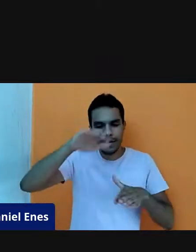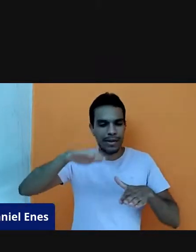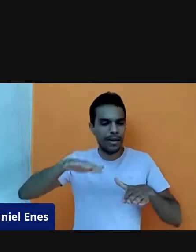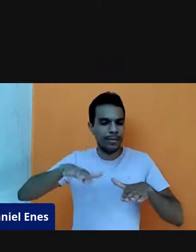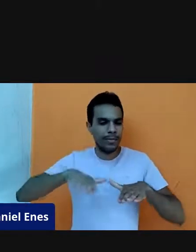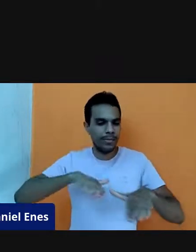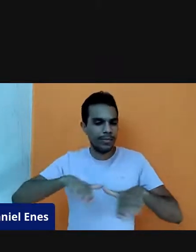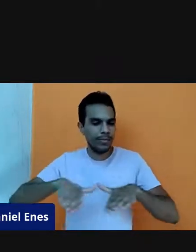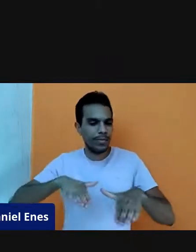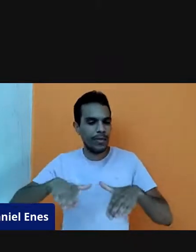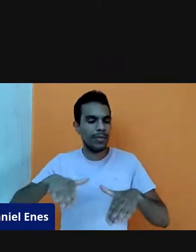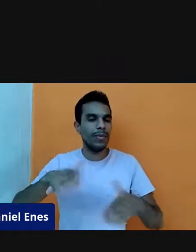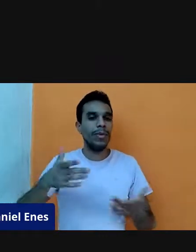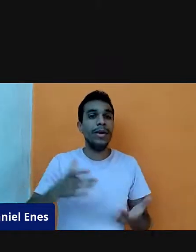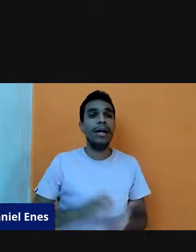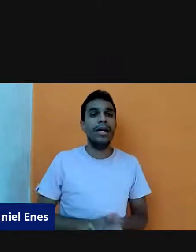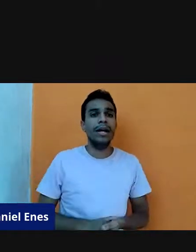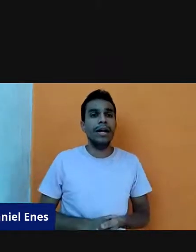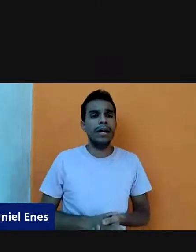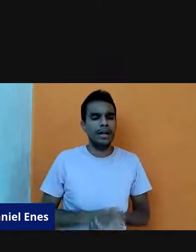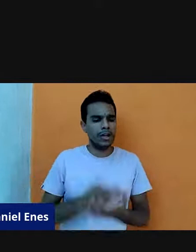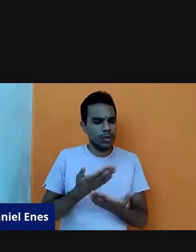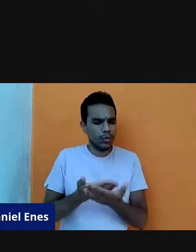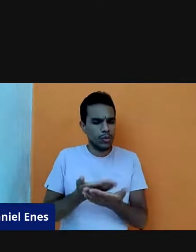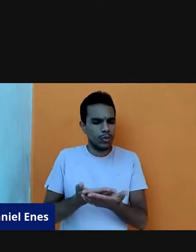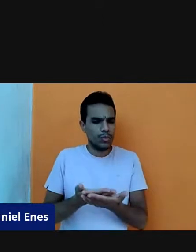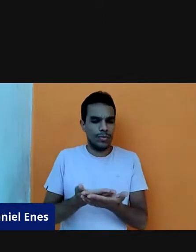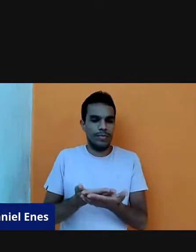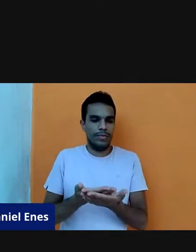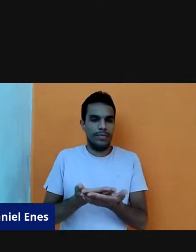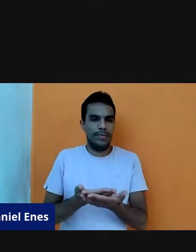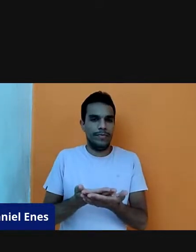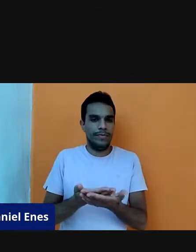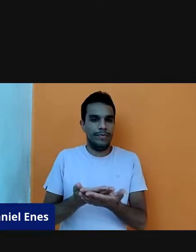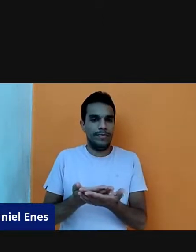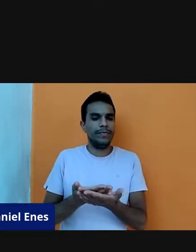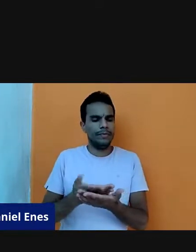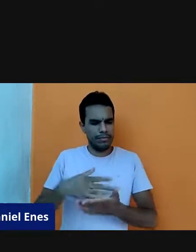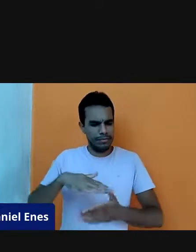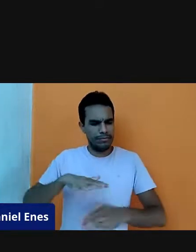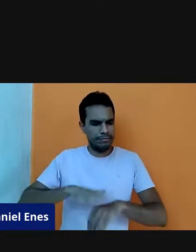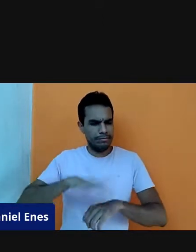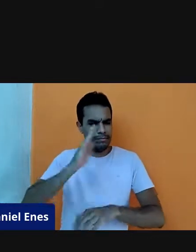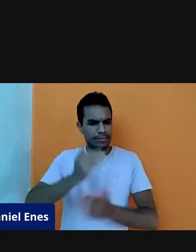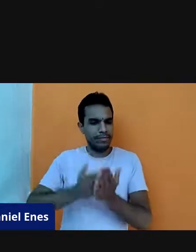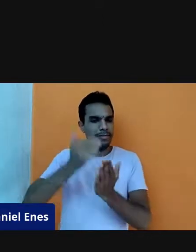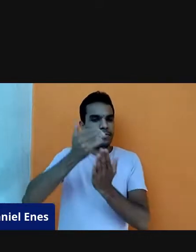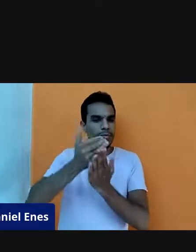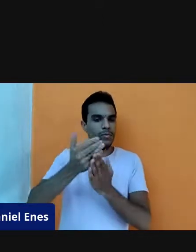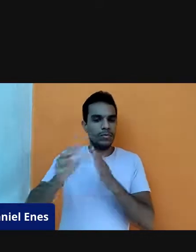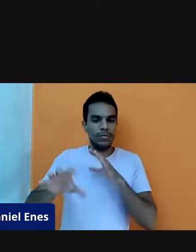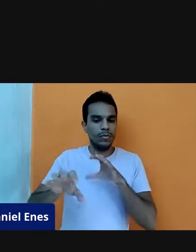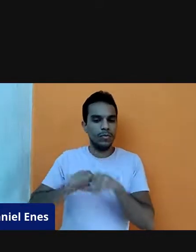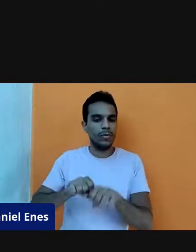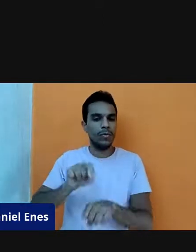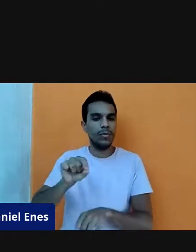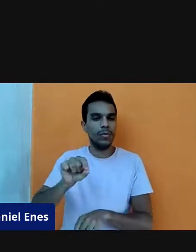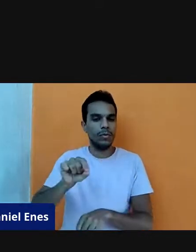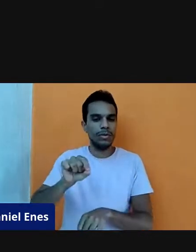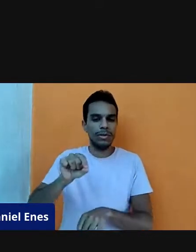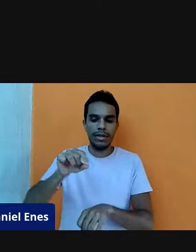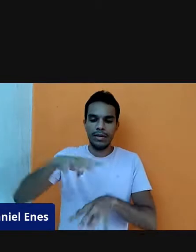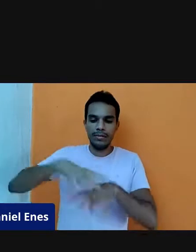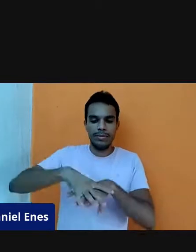e estudou mais um pouco e se formou em matemática